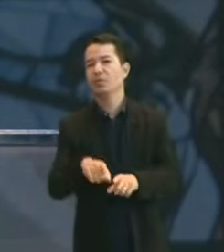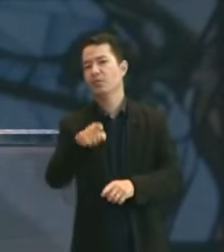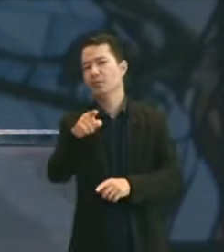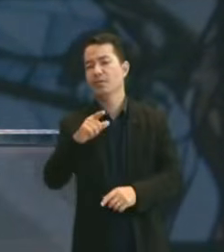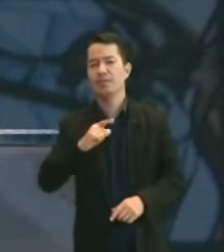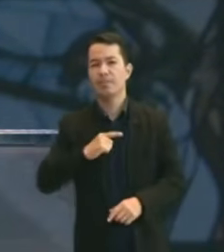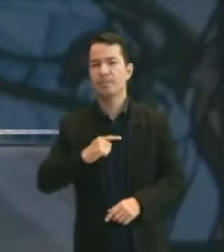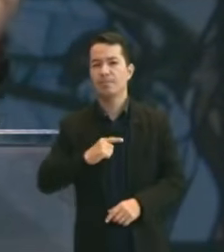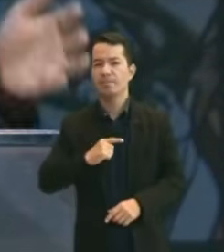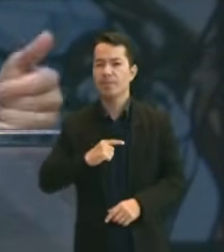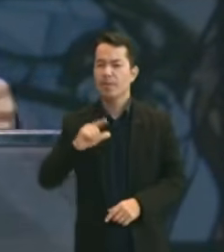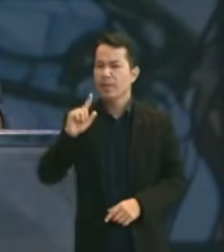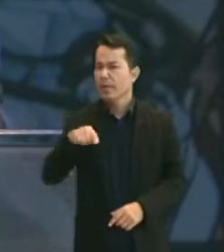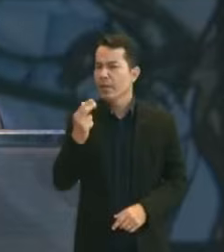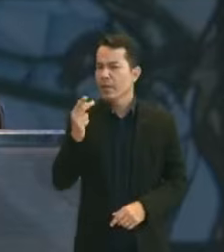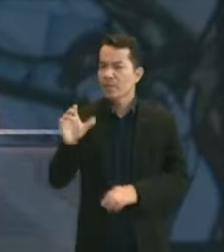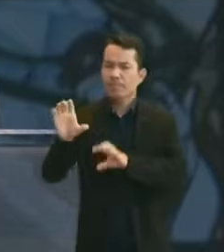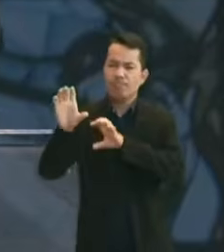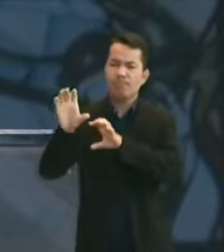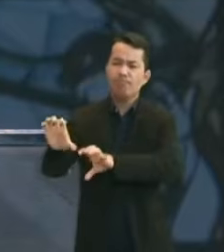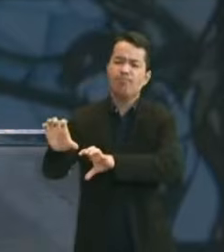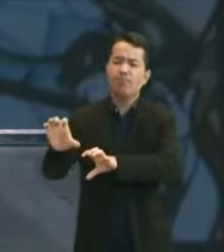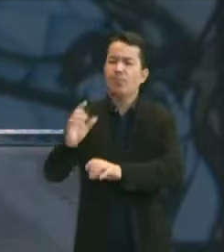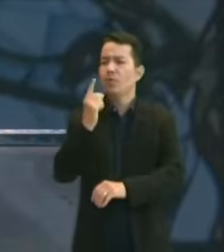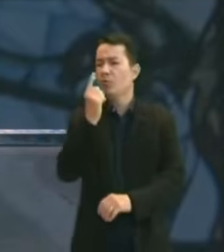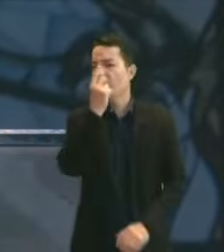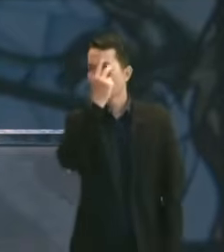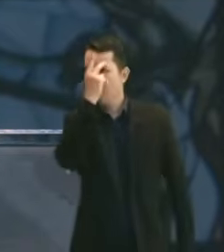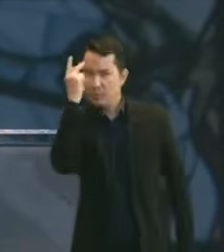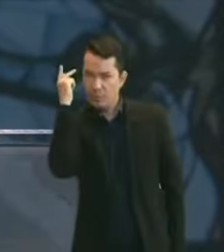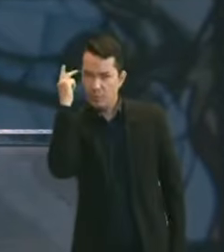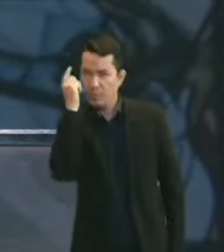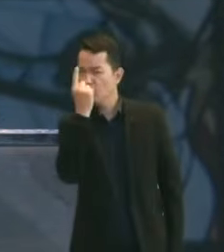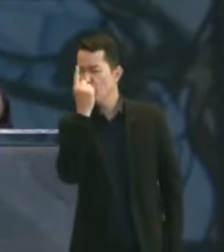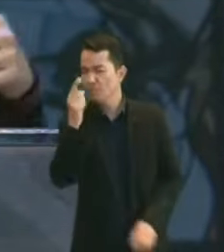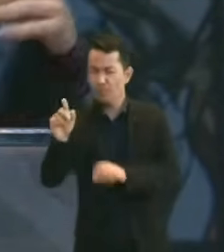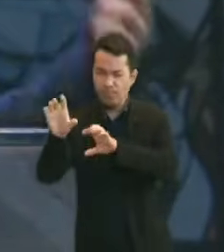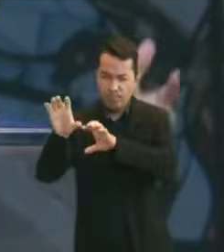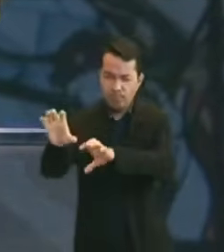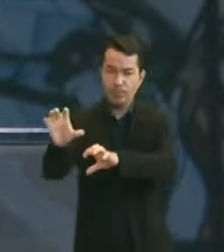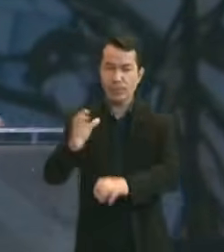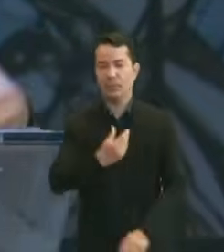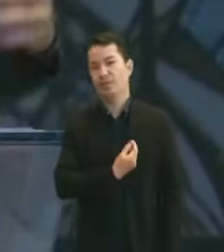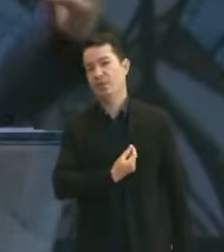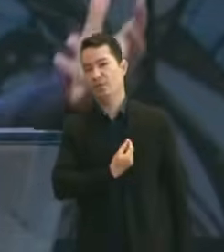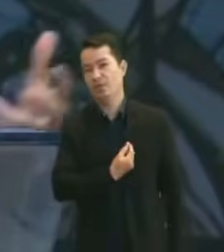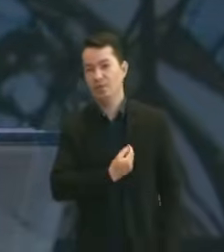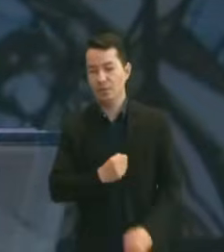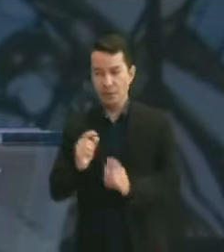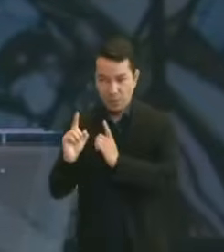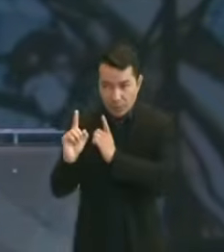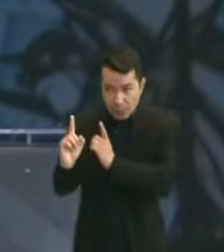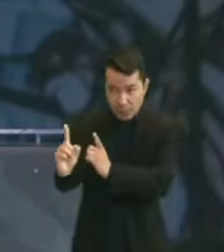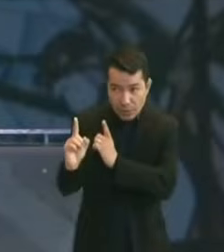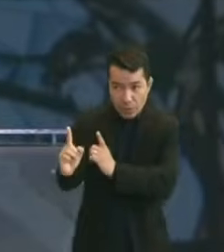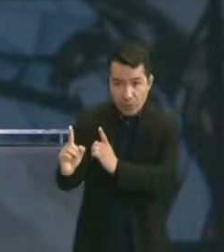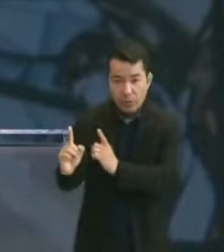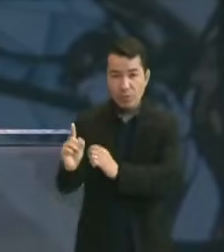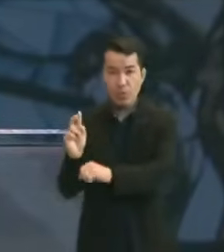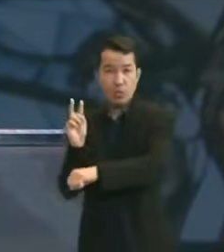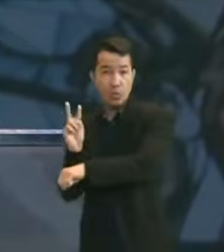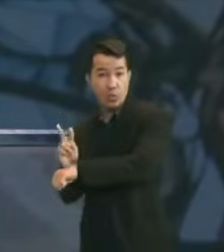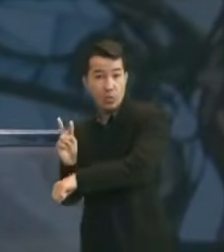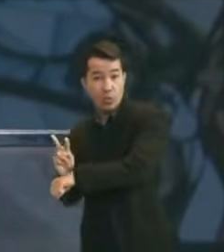Vida. Nós vamos te desafiar a você marcar a vida de alguém em 2022 com o discipulado, com o cuidado, com esse